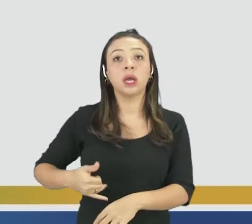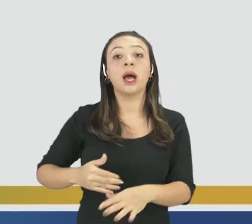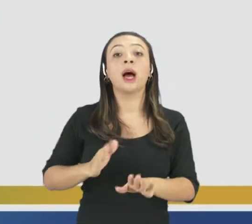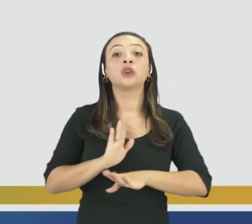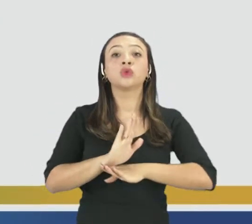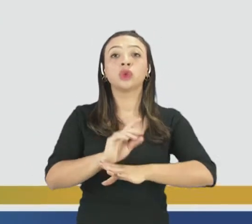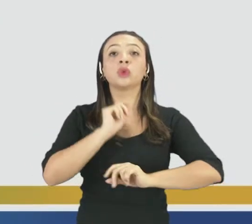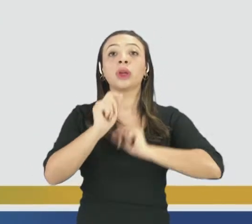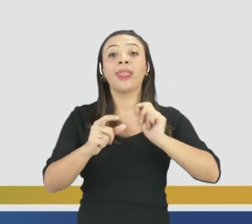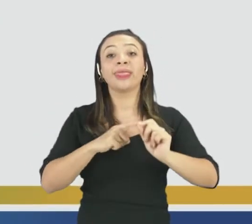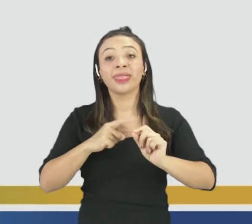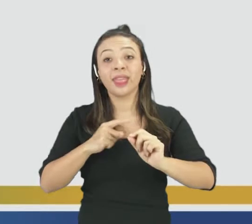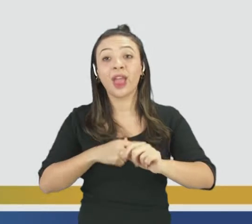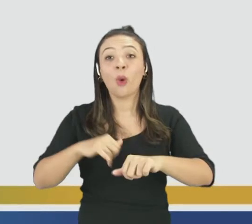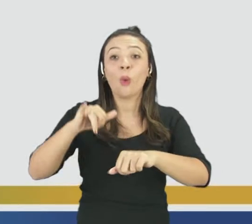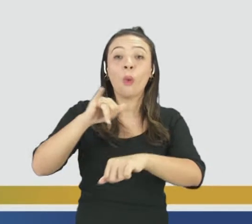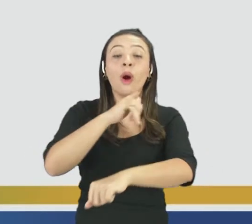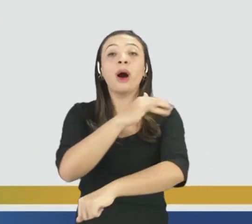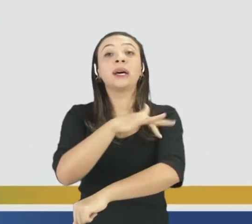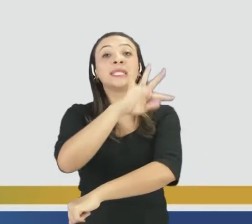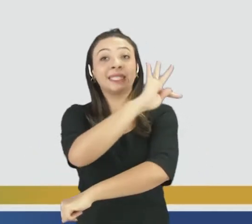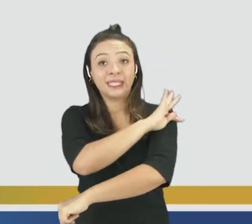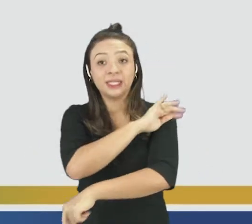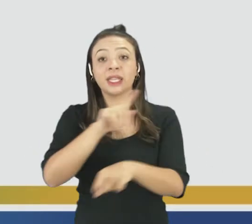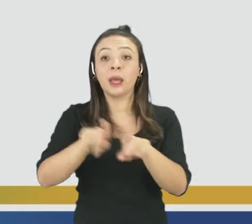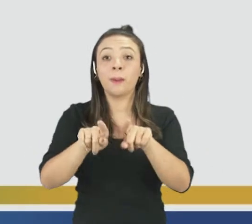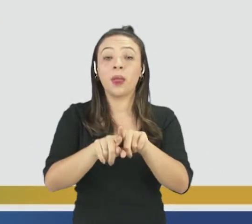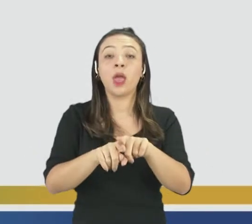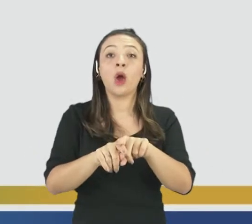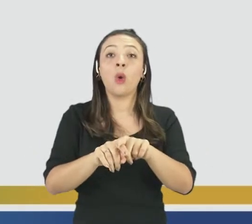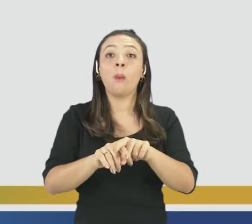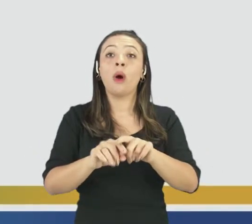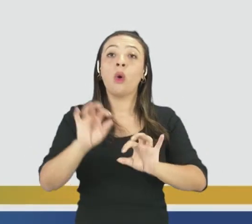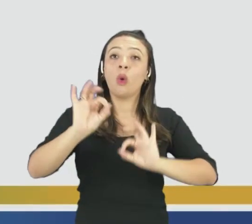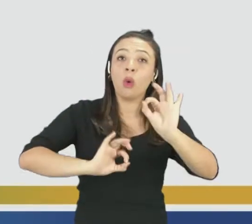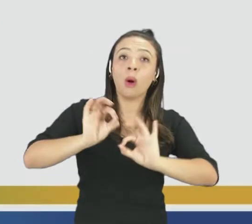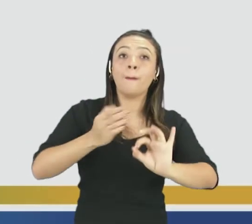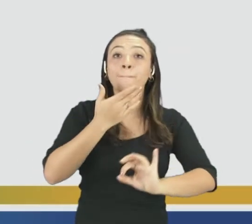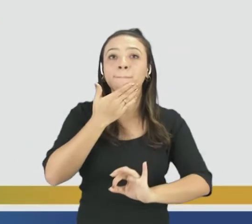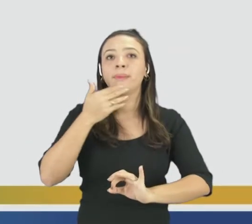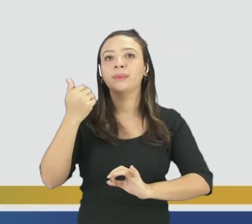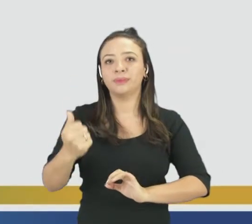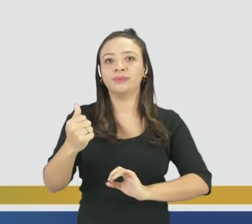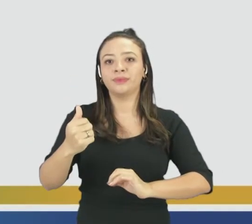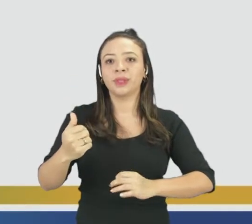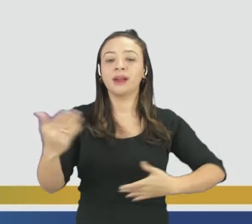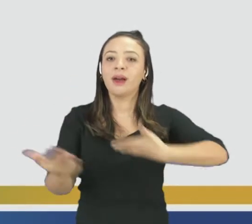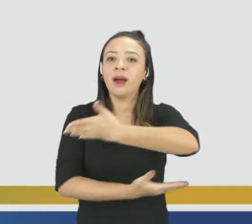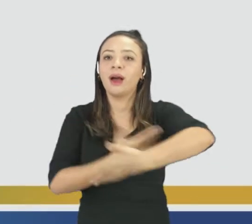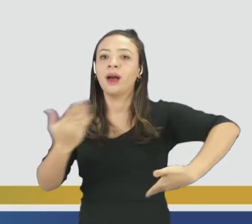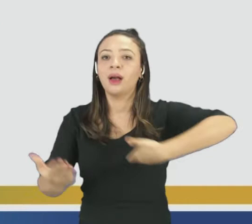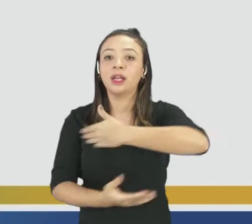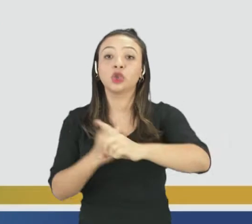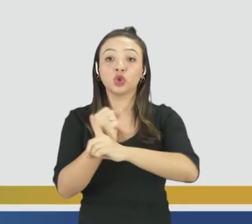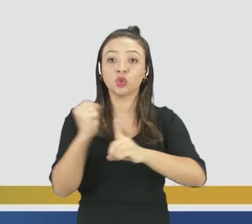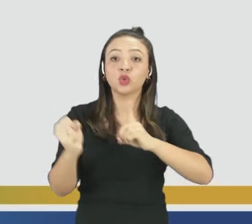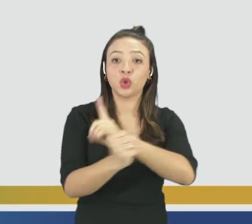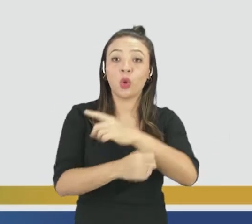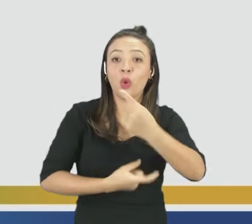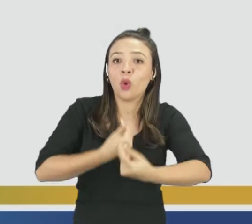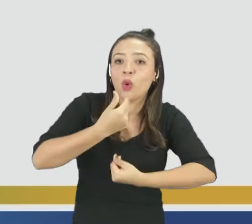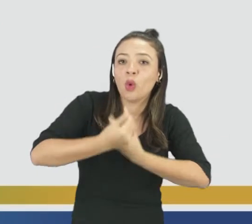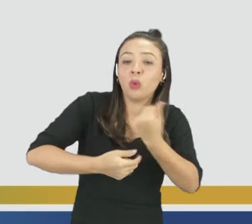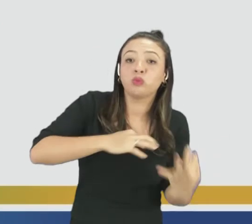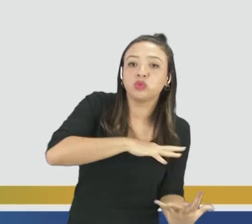aparato técnico e Estrutural para intensificação das relações socioeconômicas em âmbito mundial esse